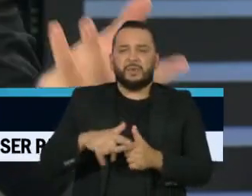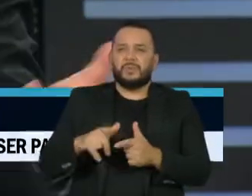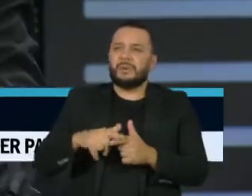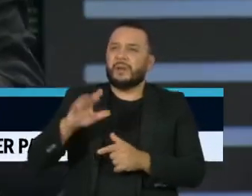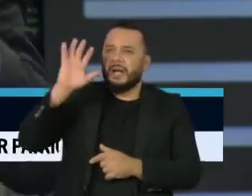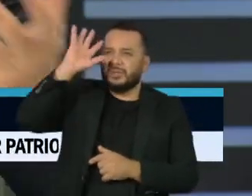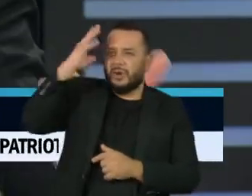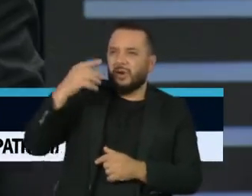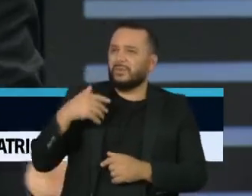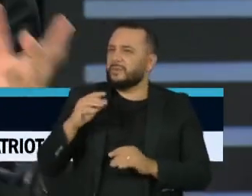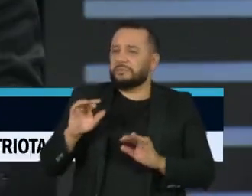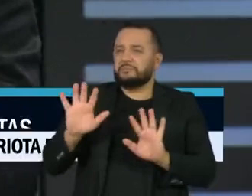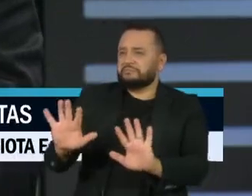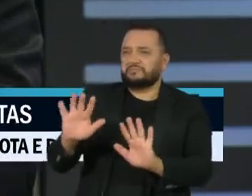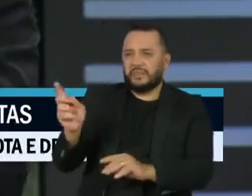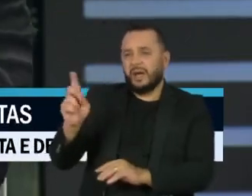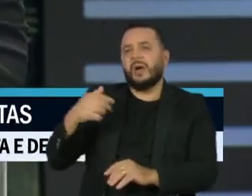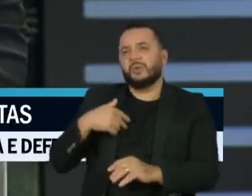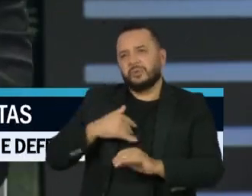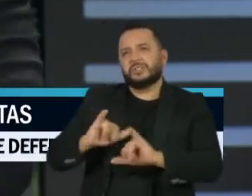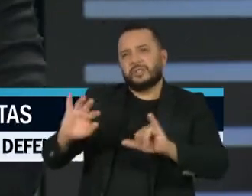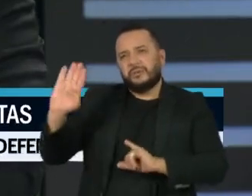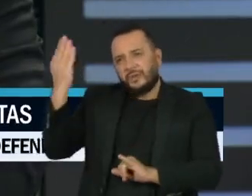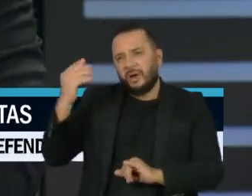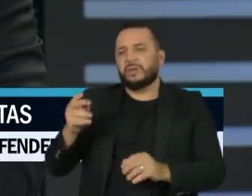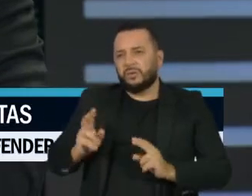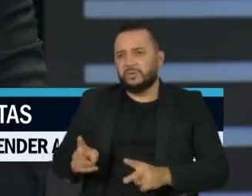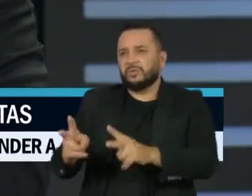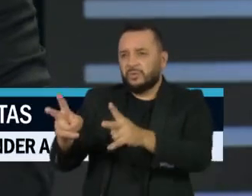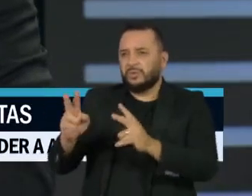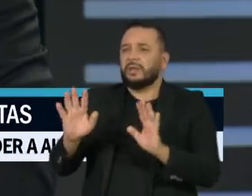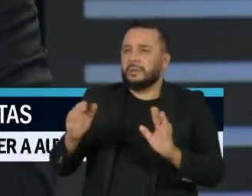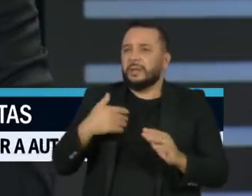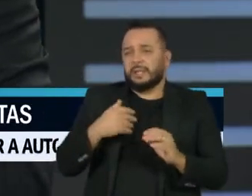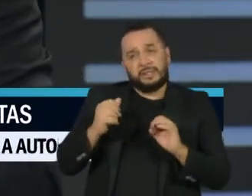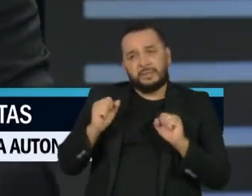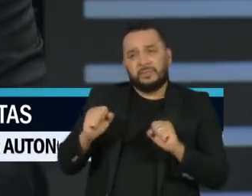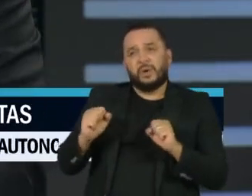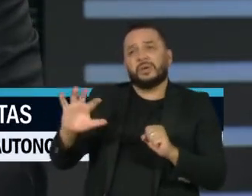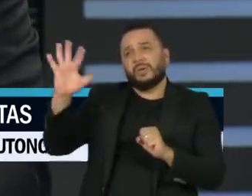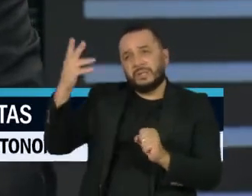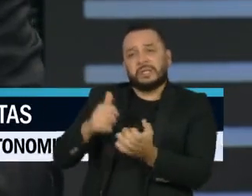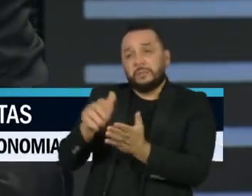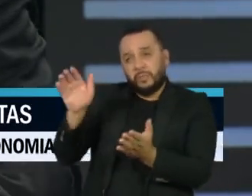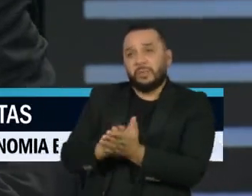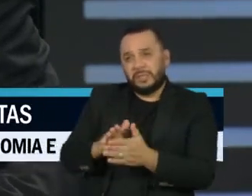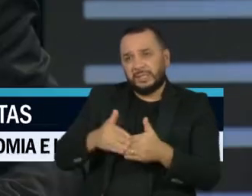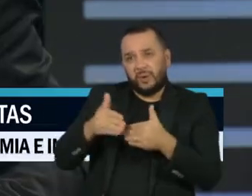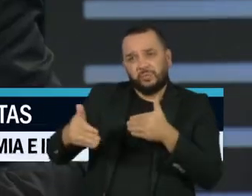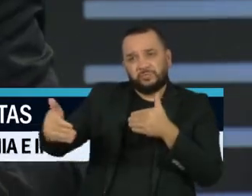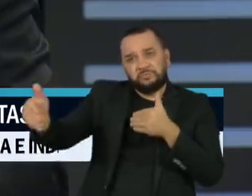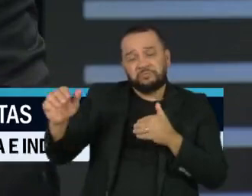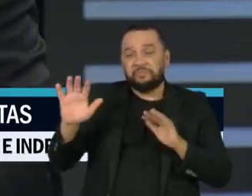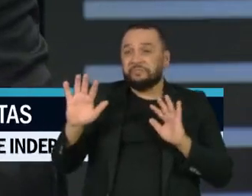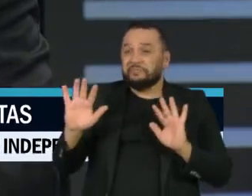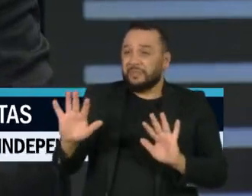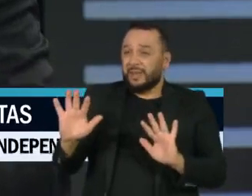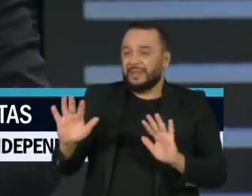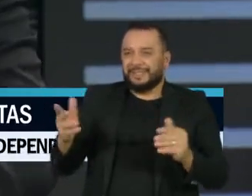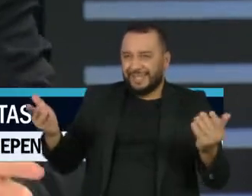fake news vai continuar existindo, mas pelo menos haveria essa possibilidade de punição no horizonte. Com essa remoção e